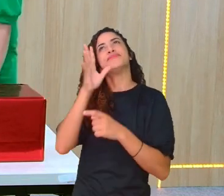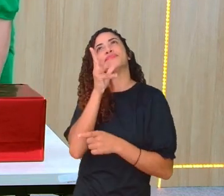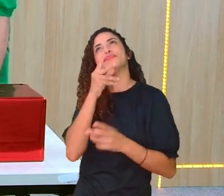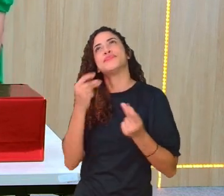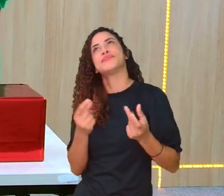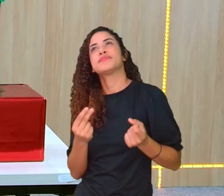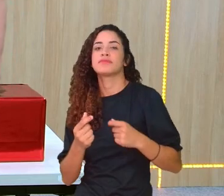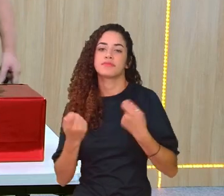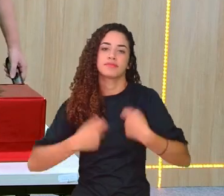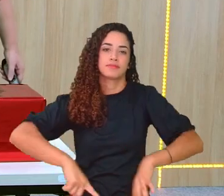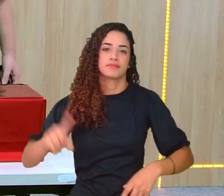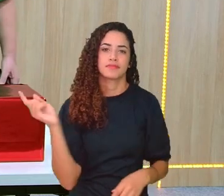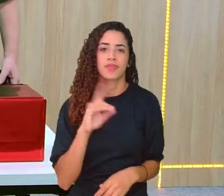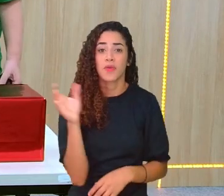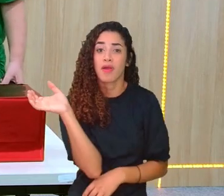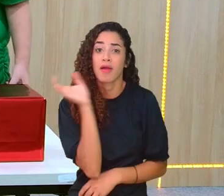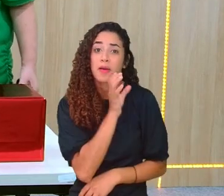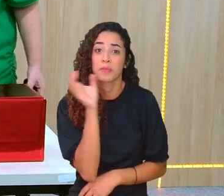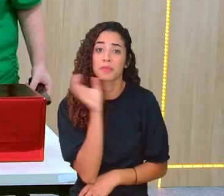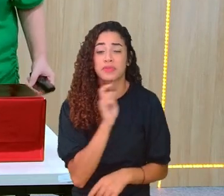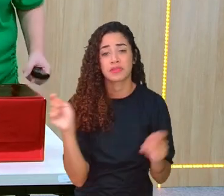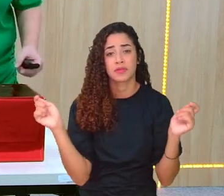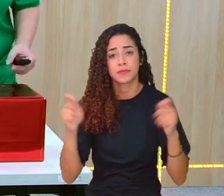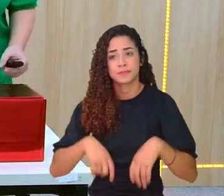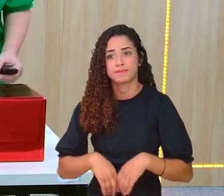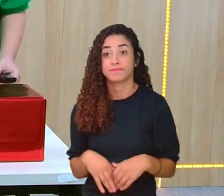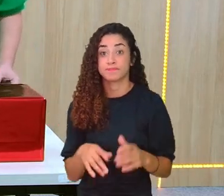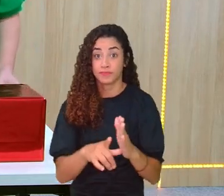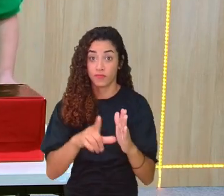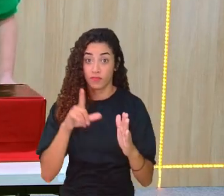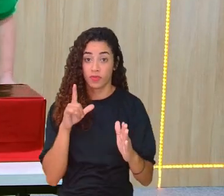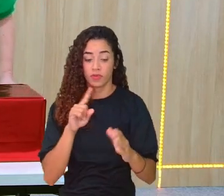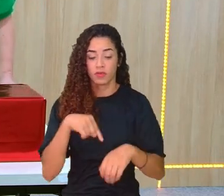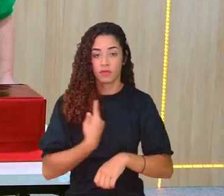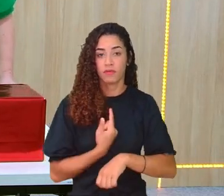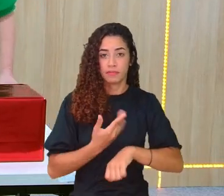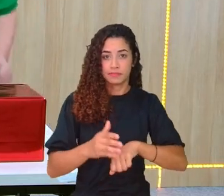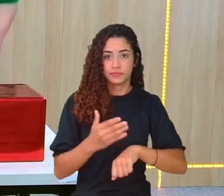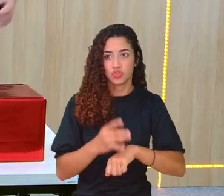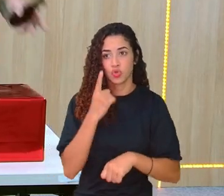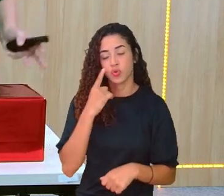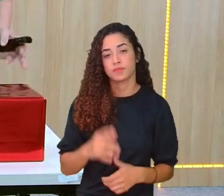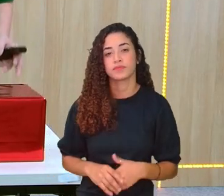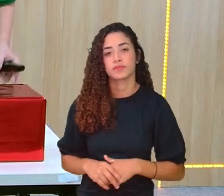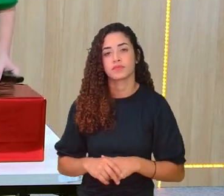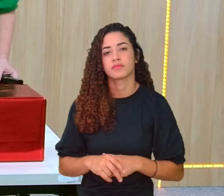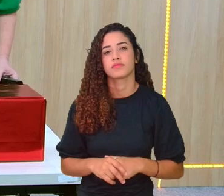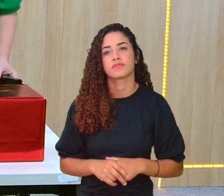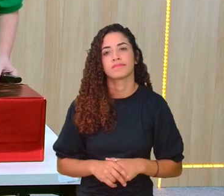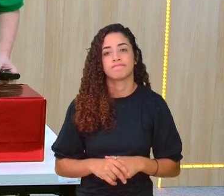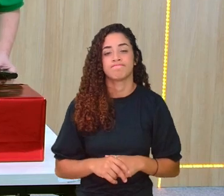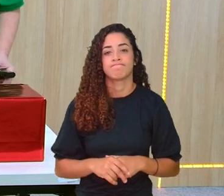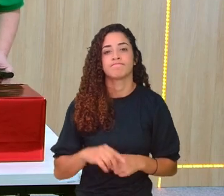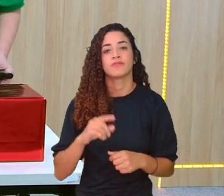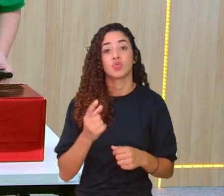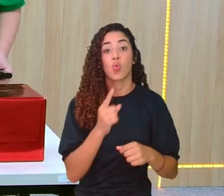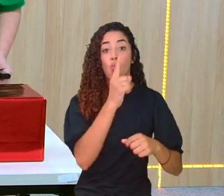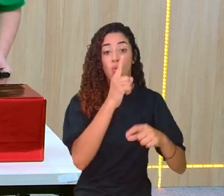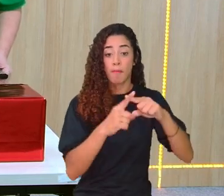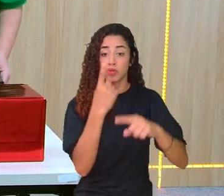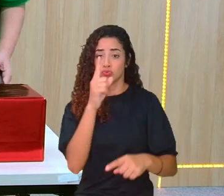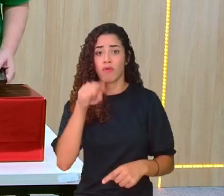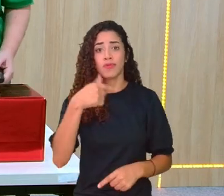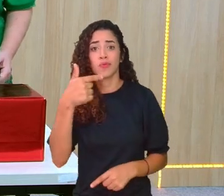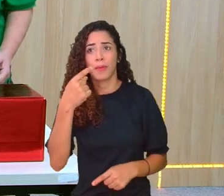Então, bora lá? Como? Antes da gente praticar. Por exemplo, 1 mais 1. Vocês nem pensam, vocês já sabem que é 2,